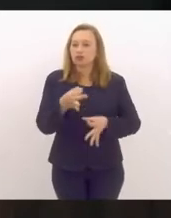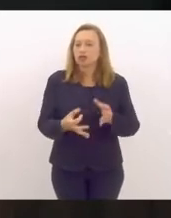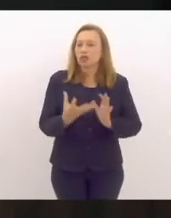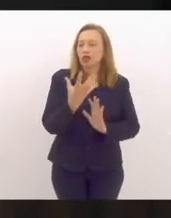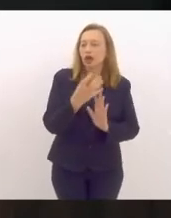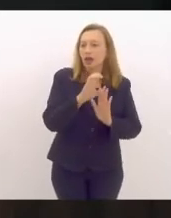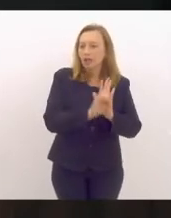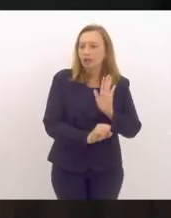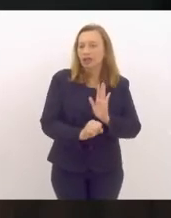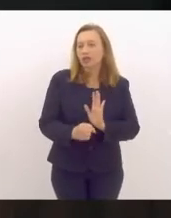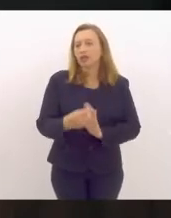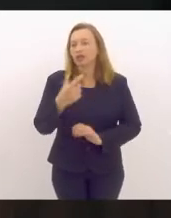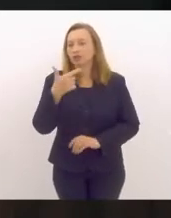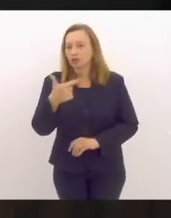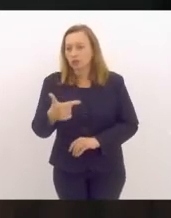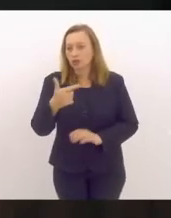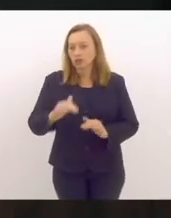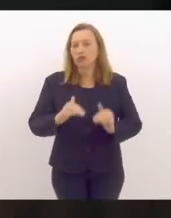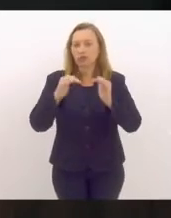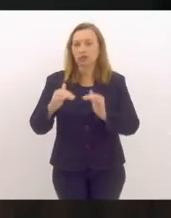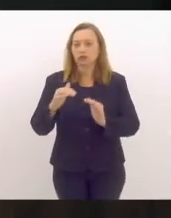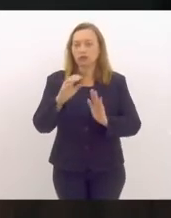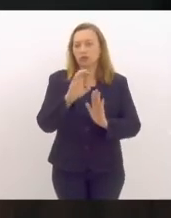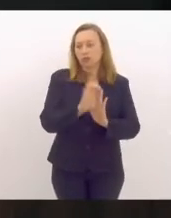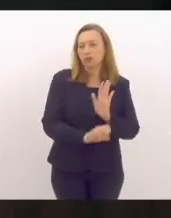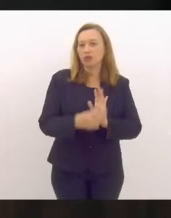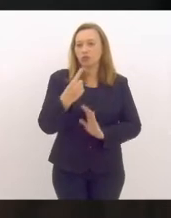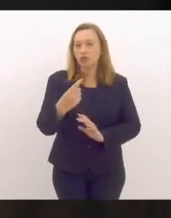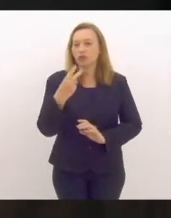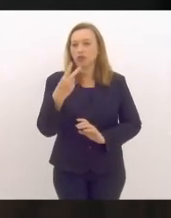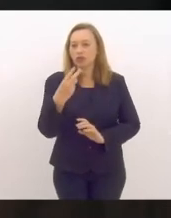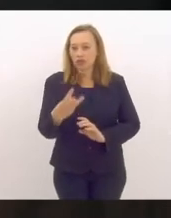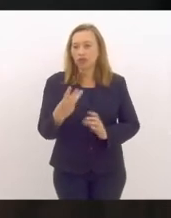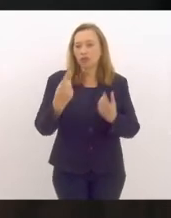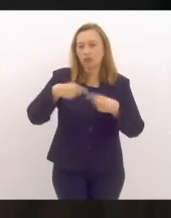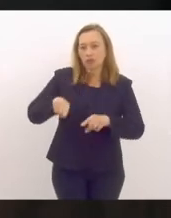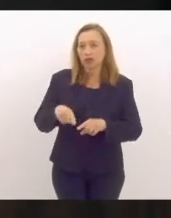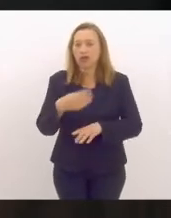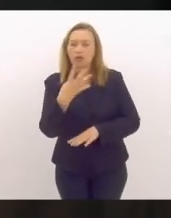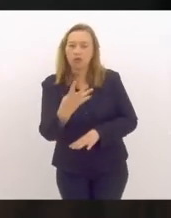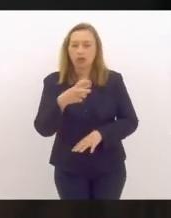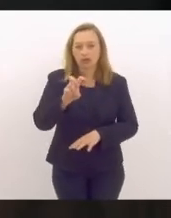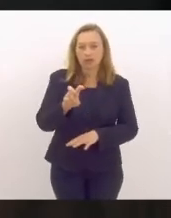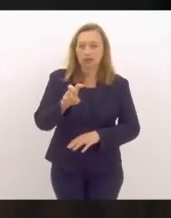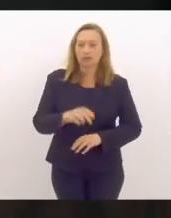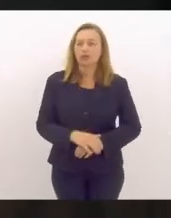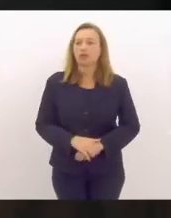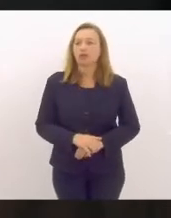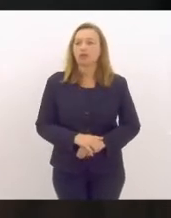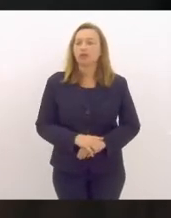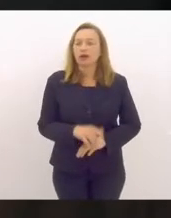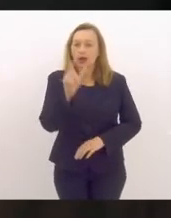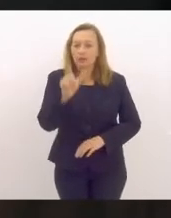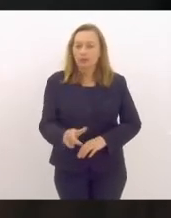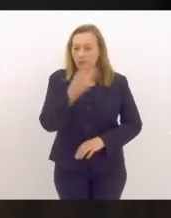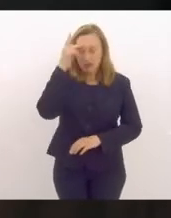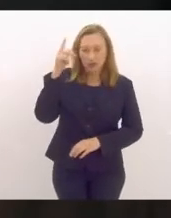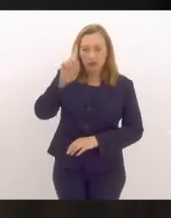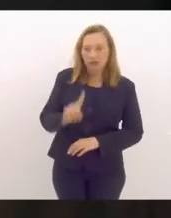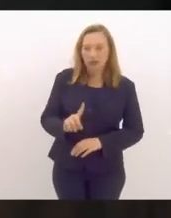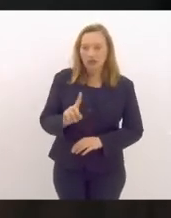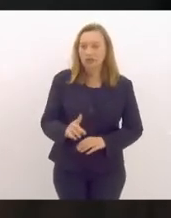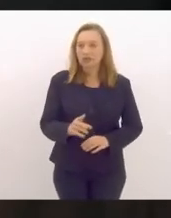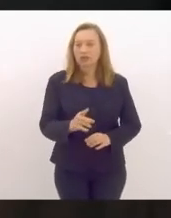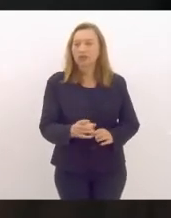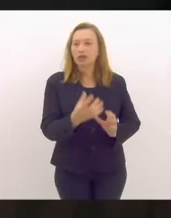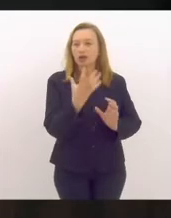2, favorável com subemenda às emendas 1 e 3 e contrário às emendas 4 e 5. Da pessoa com deficiência, favorável às